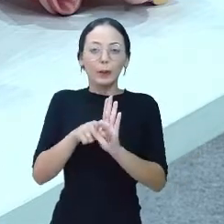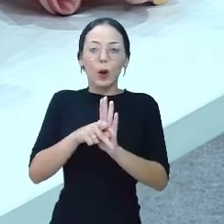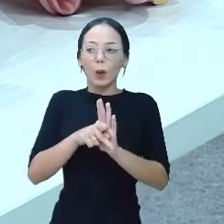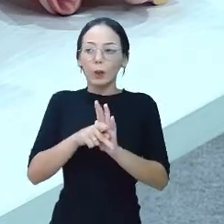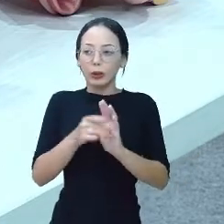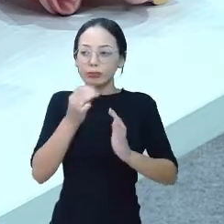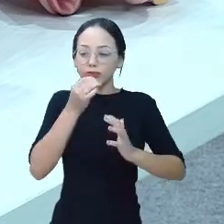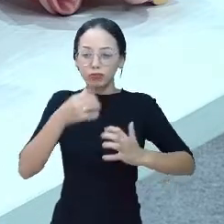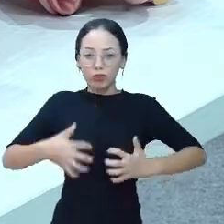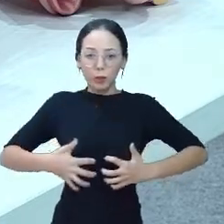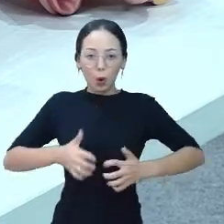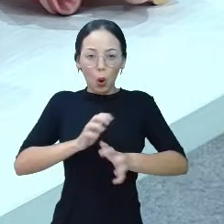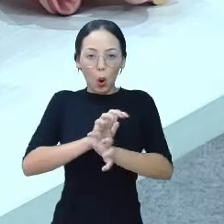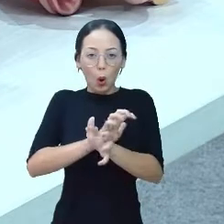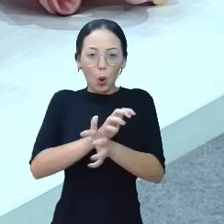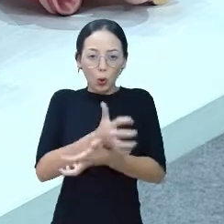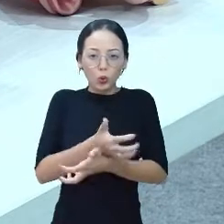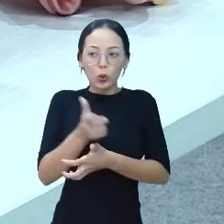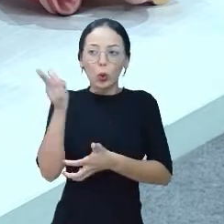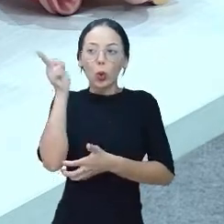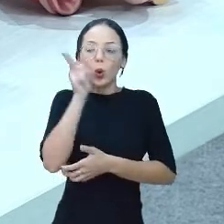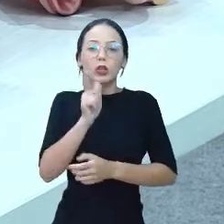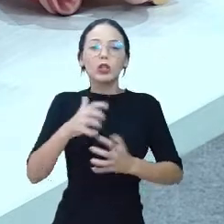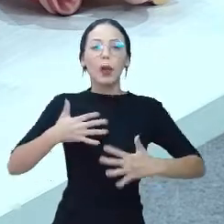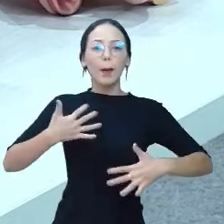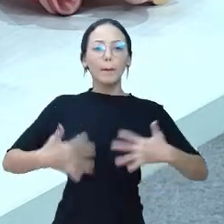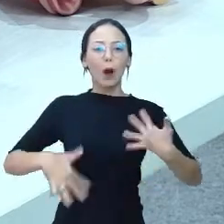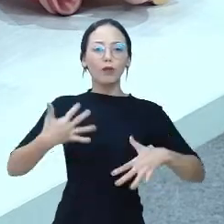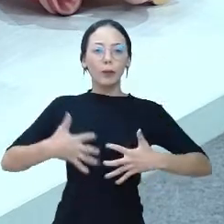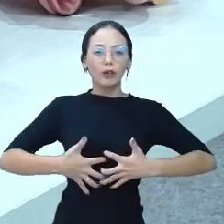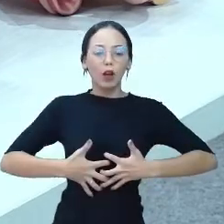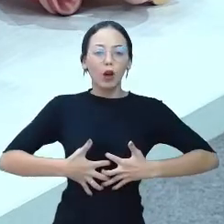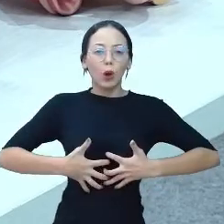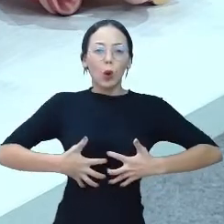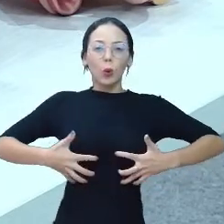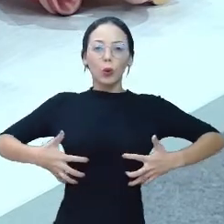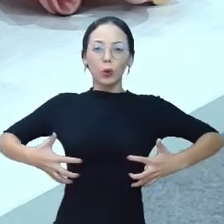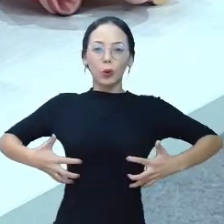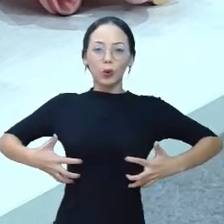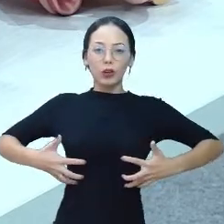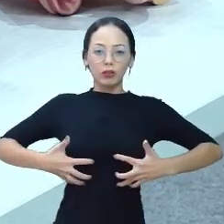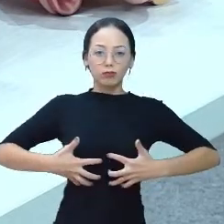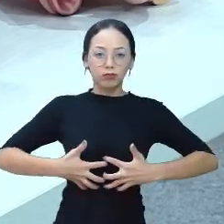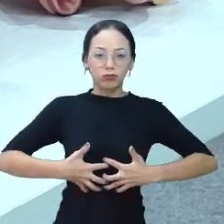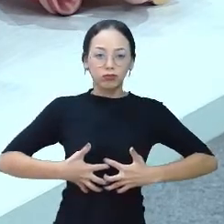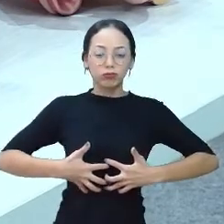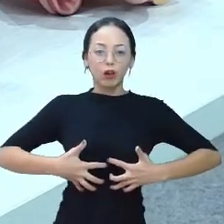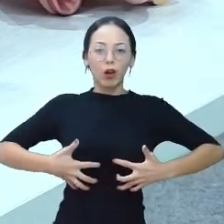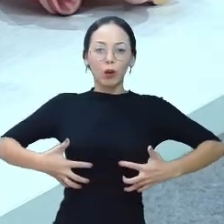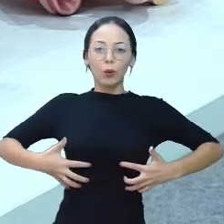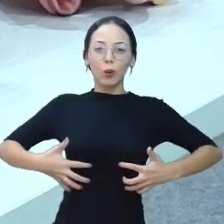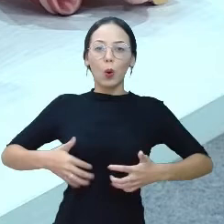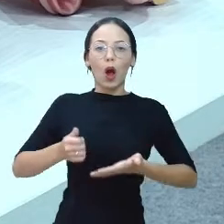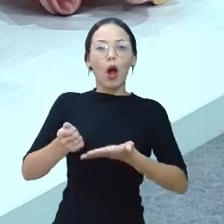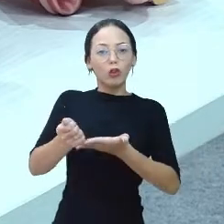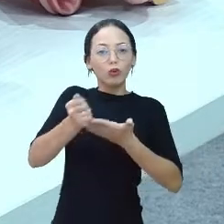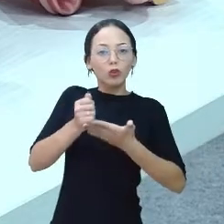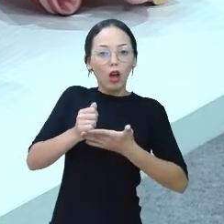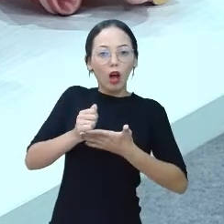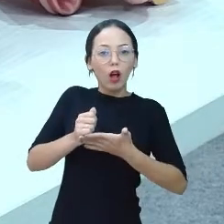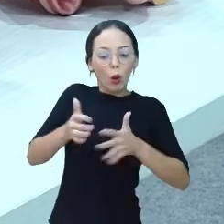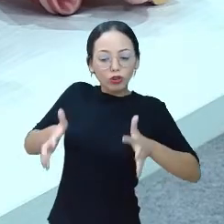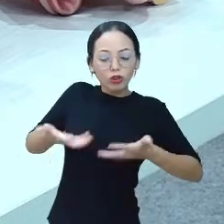essa caixa óssea, ela poder se movimentar, subir e descer, ajudando a inspiração e